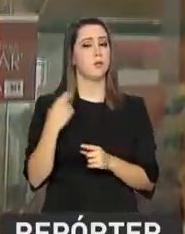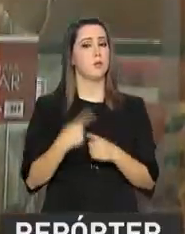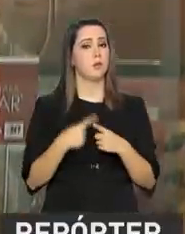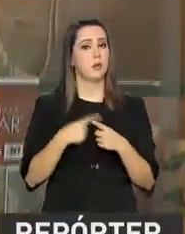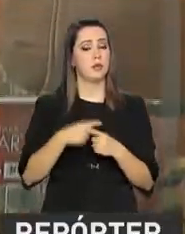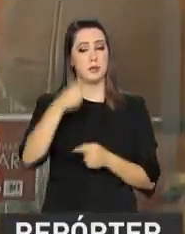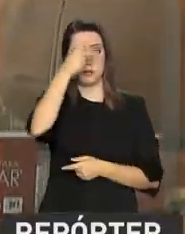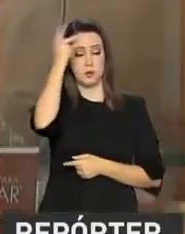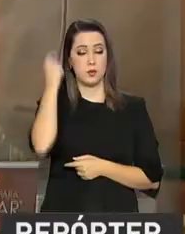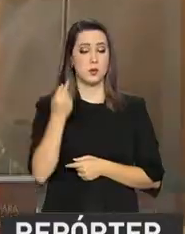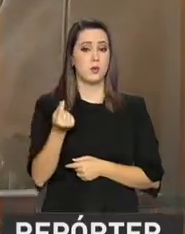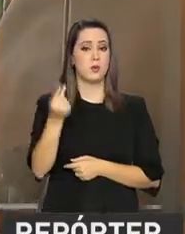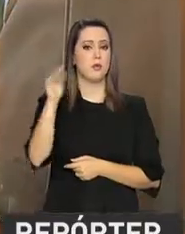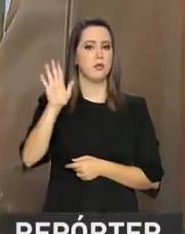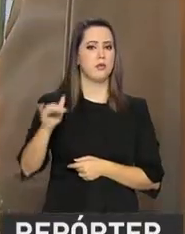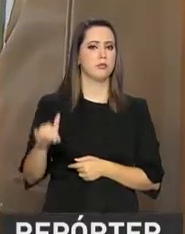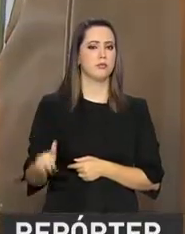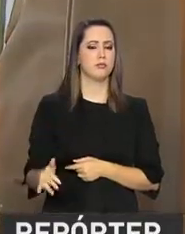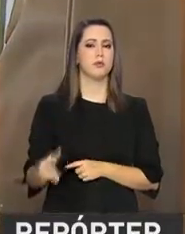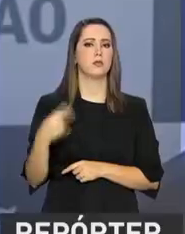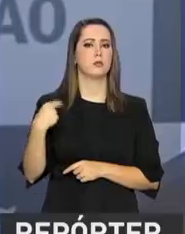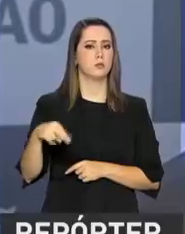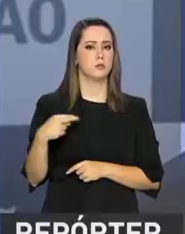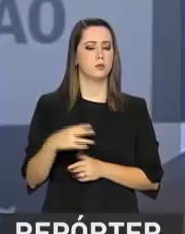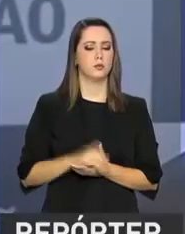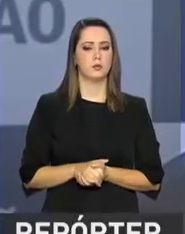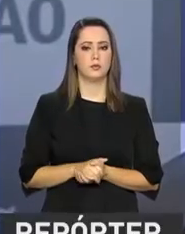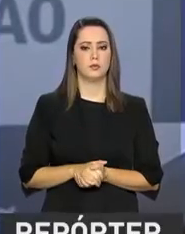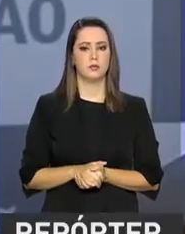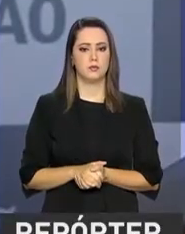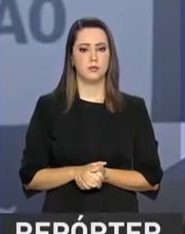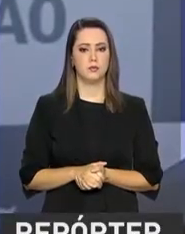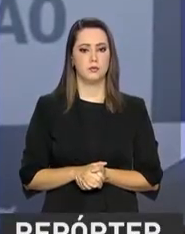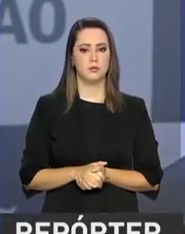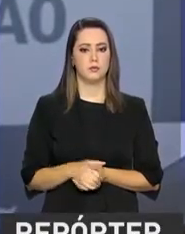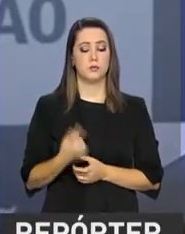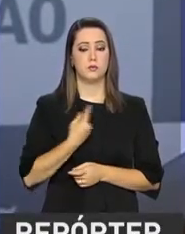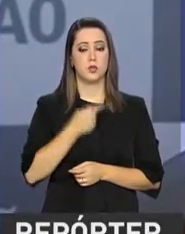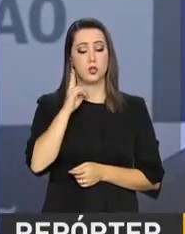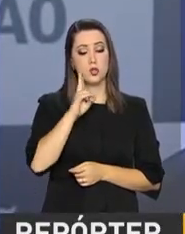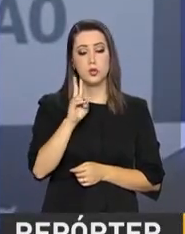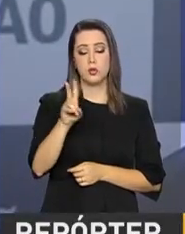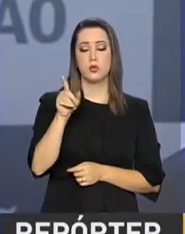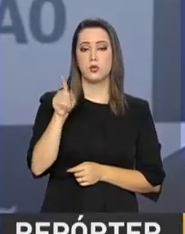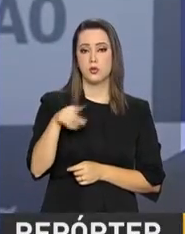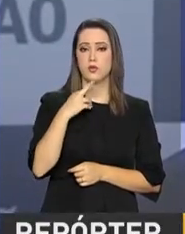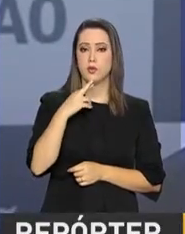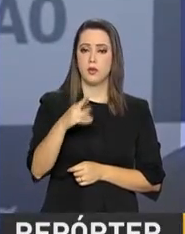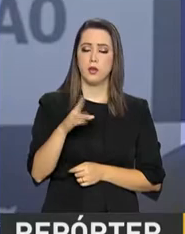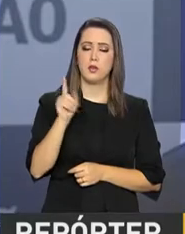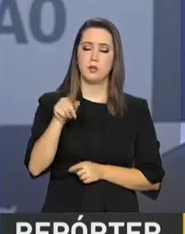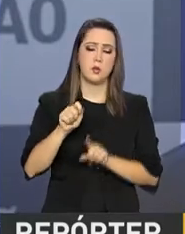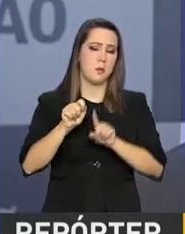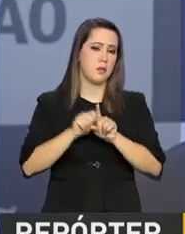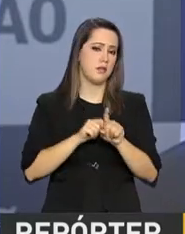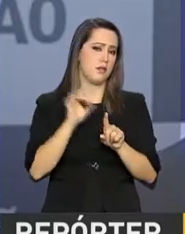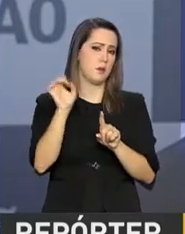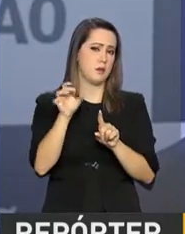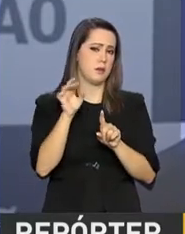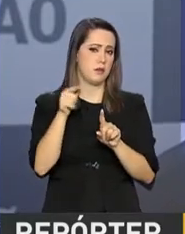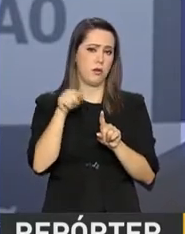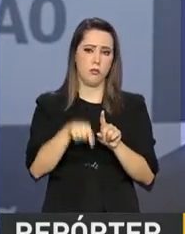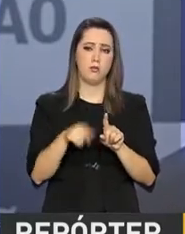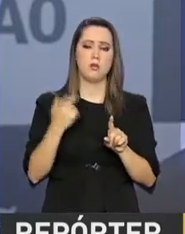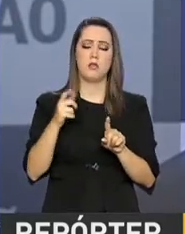por promoções mais agressivas em novembro claramente um resultado pontual a gente tem visto nos últimos meses né até